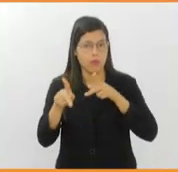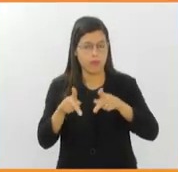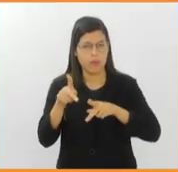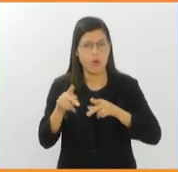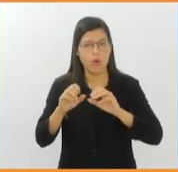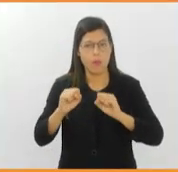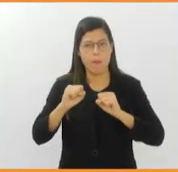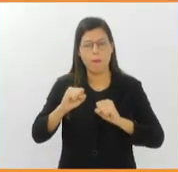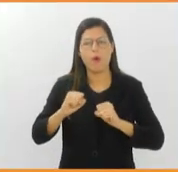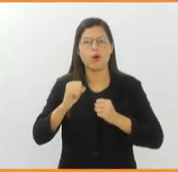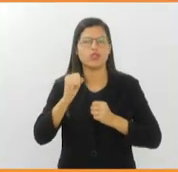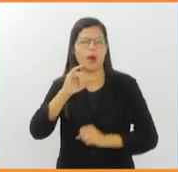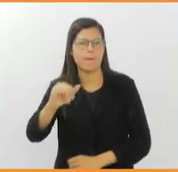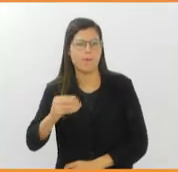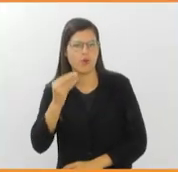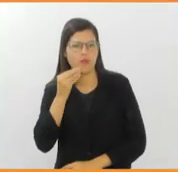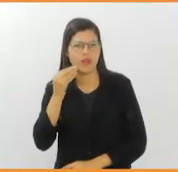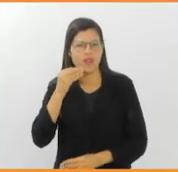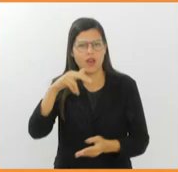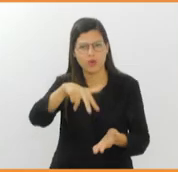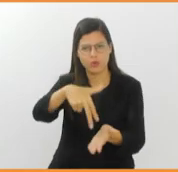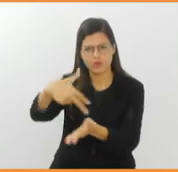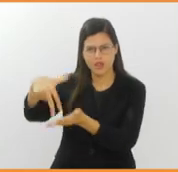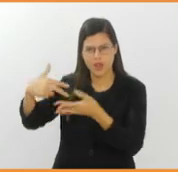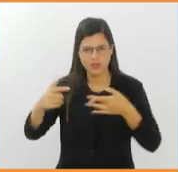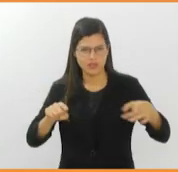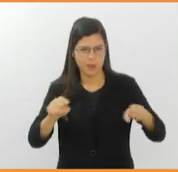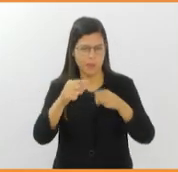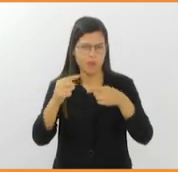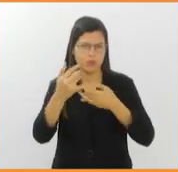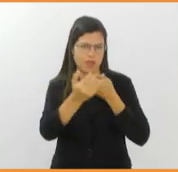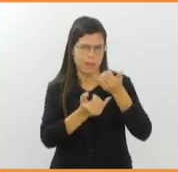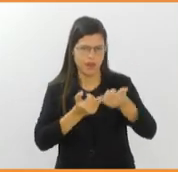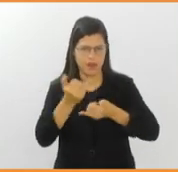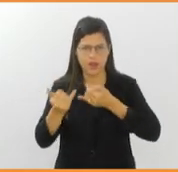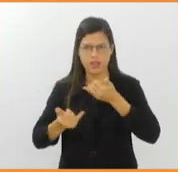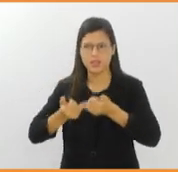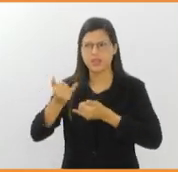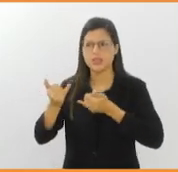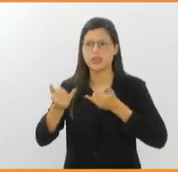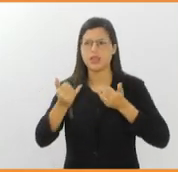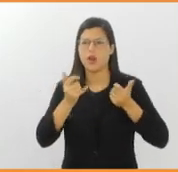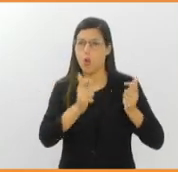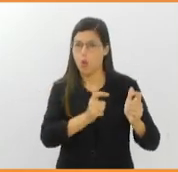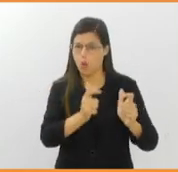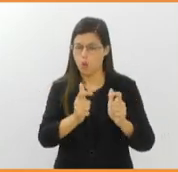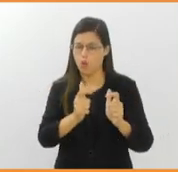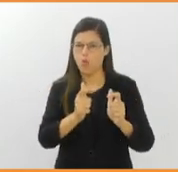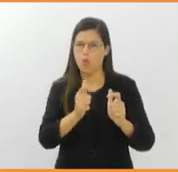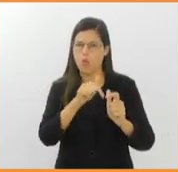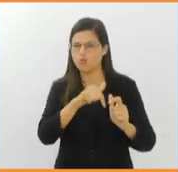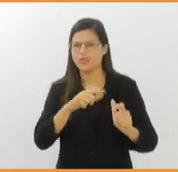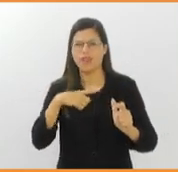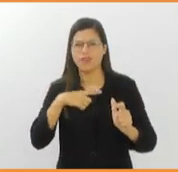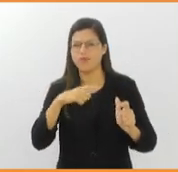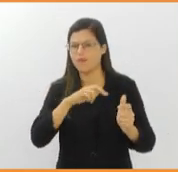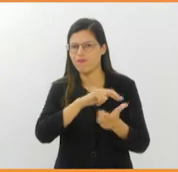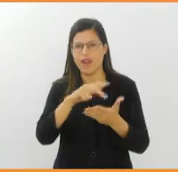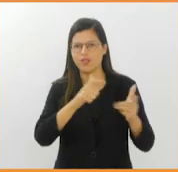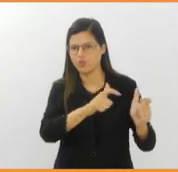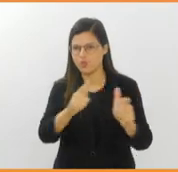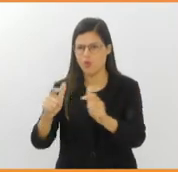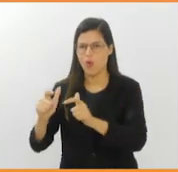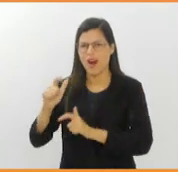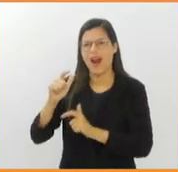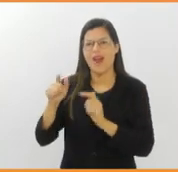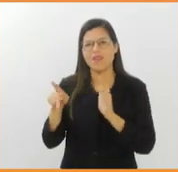se divertir com quadrilhas, música ao vivo e muitas brincadeiras. A cenografia é outro destaque da festa, com vários lugares